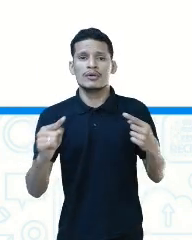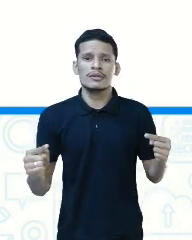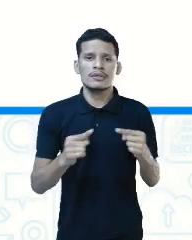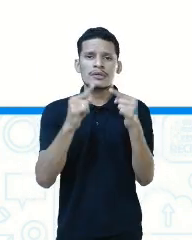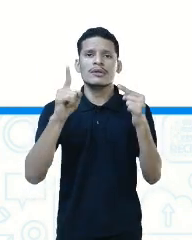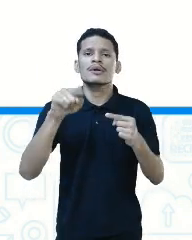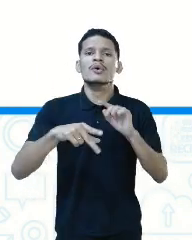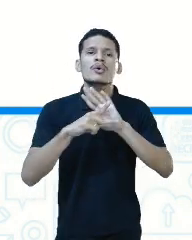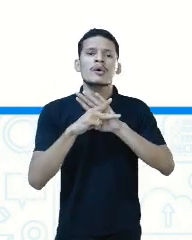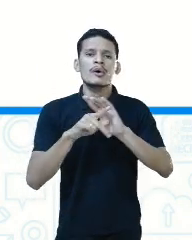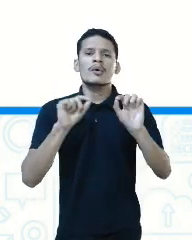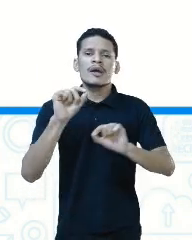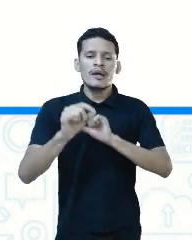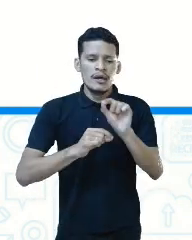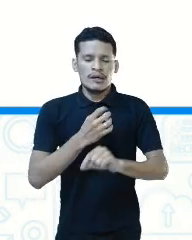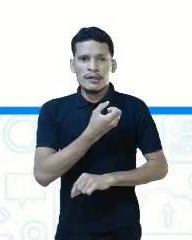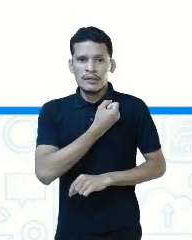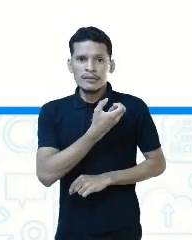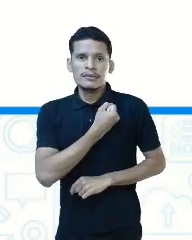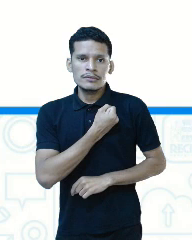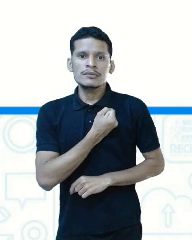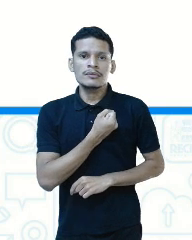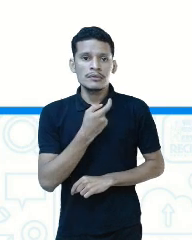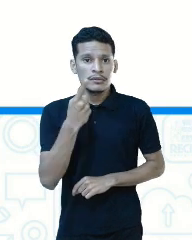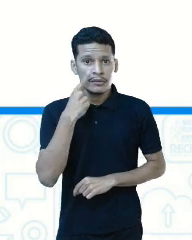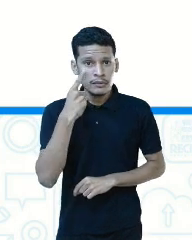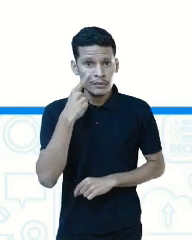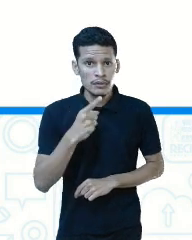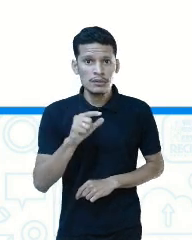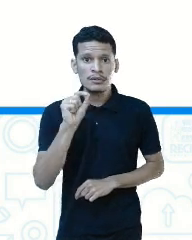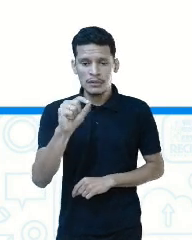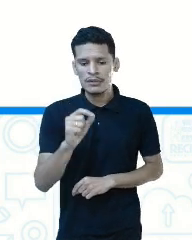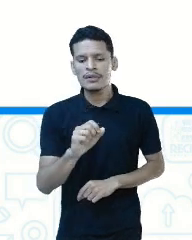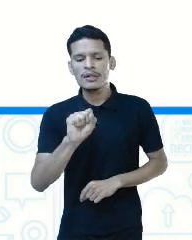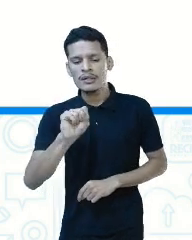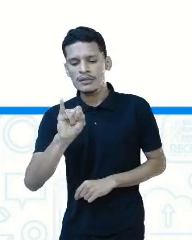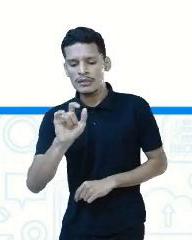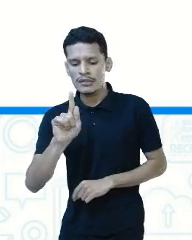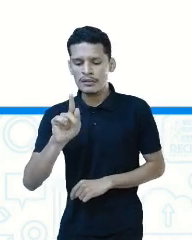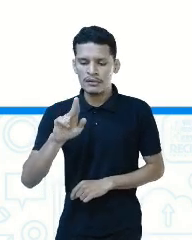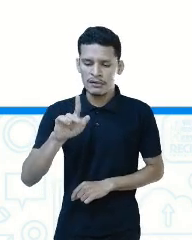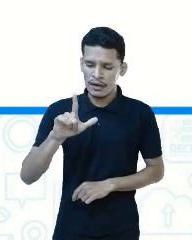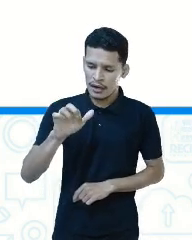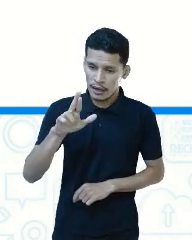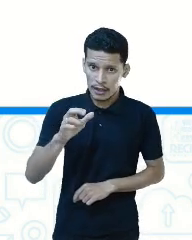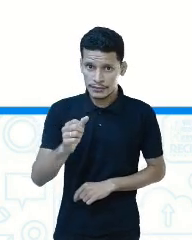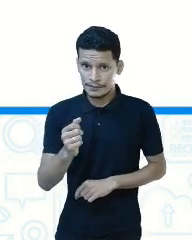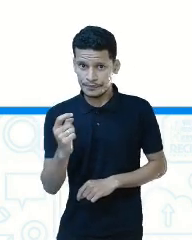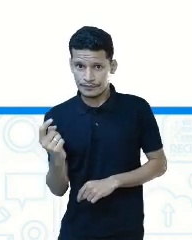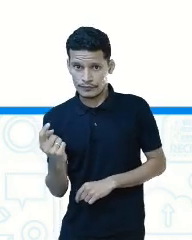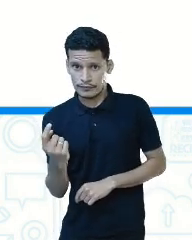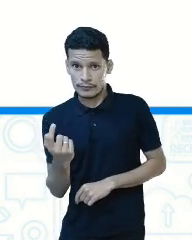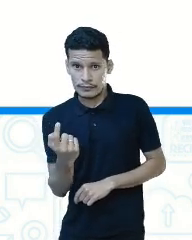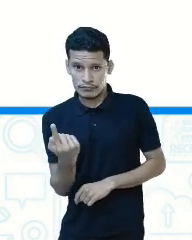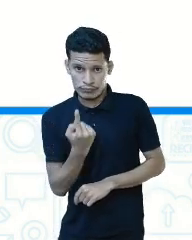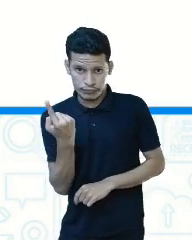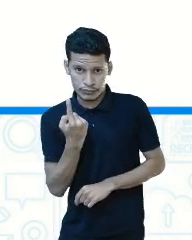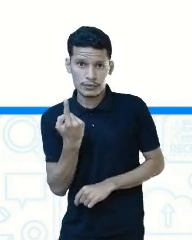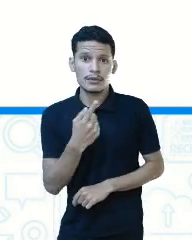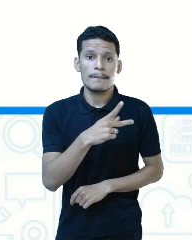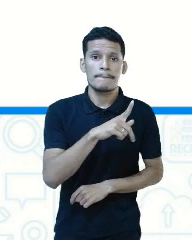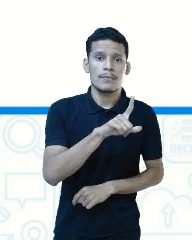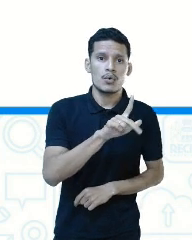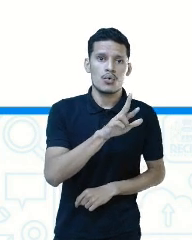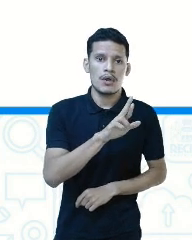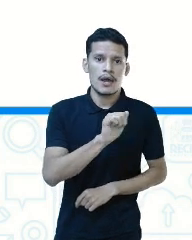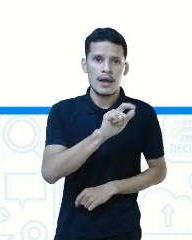concordância é em número, aponta a flexão em singular e plural. E outra concordância